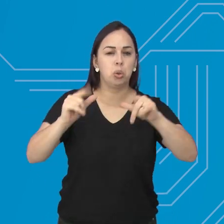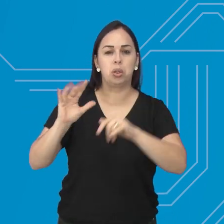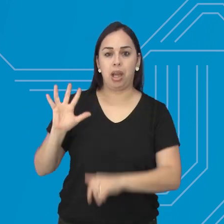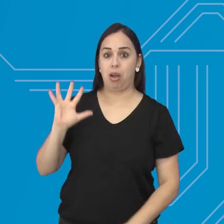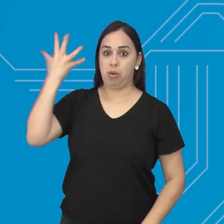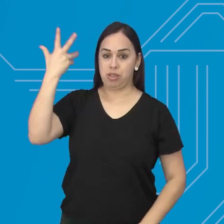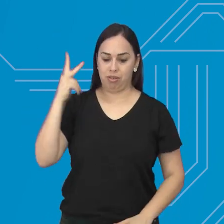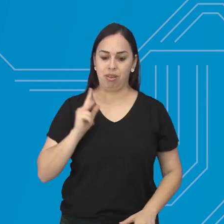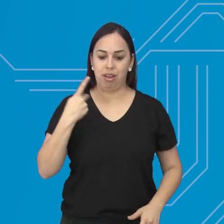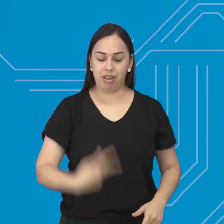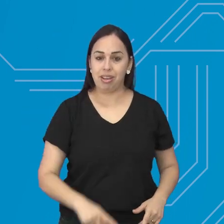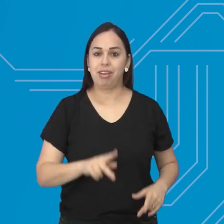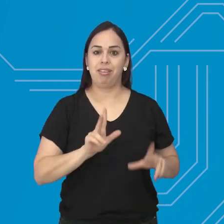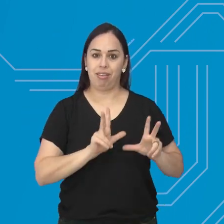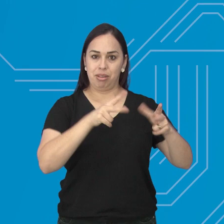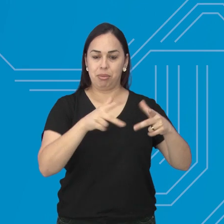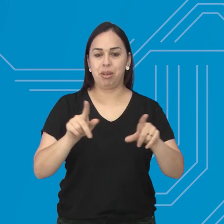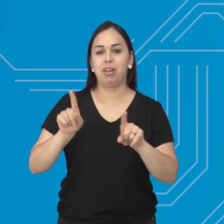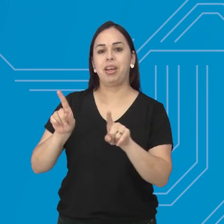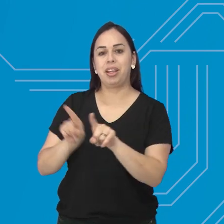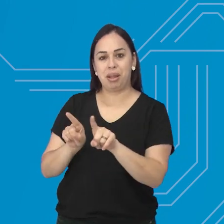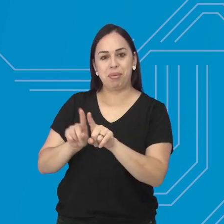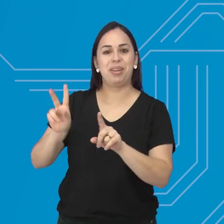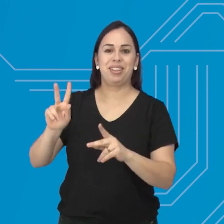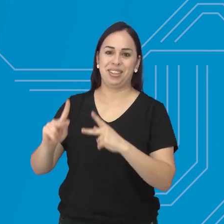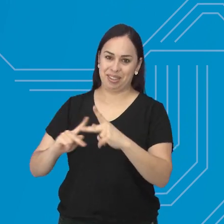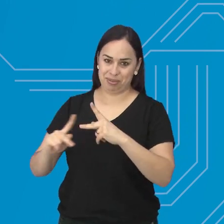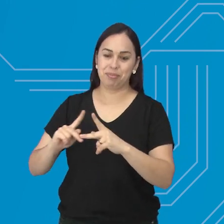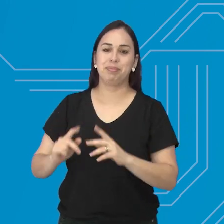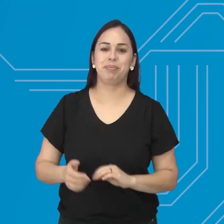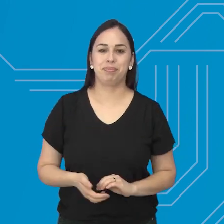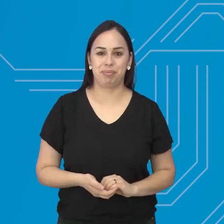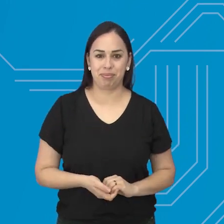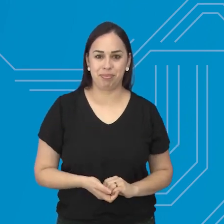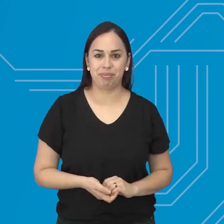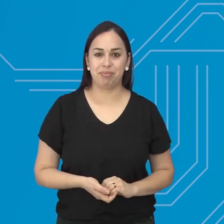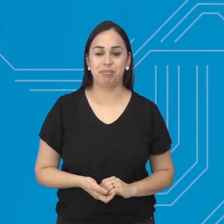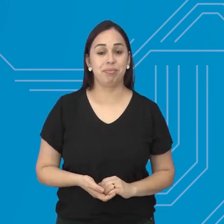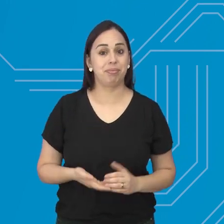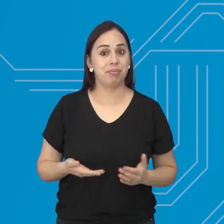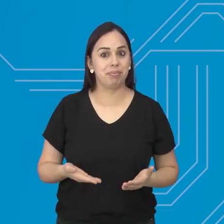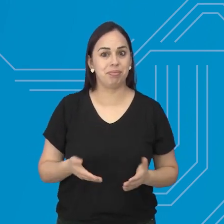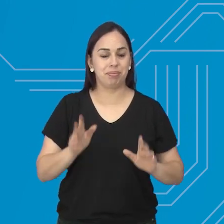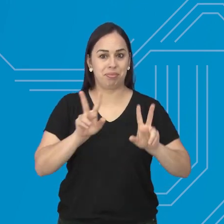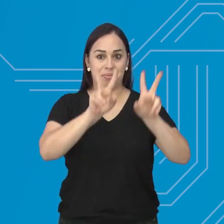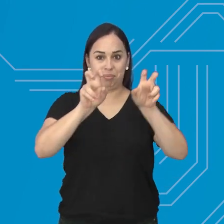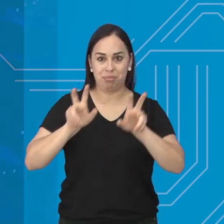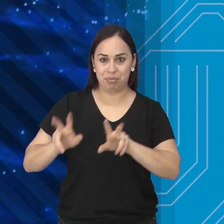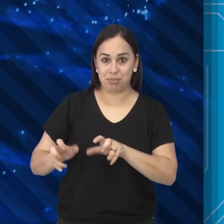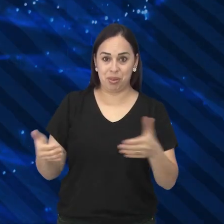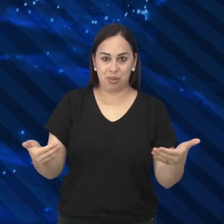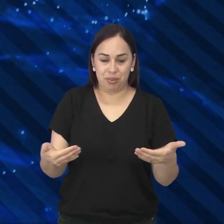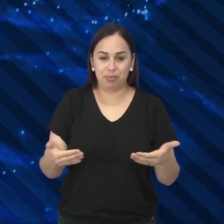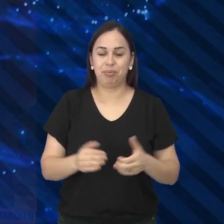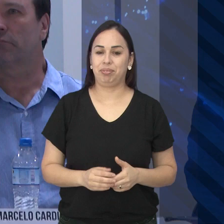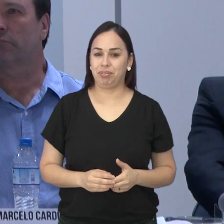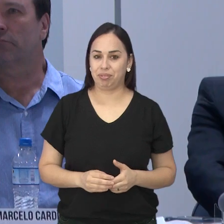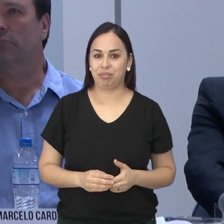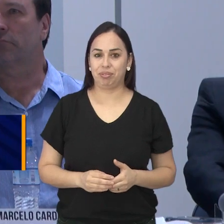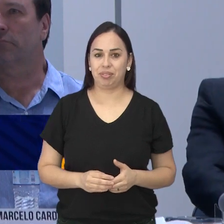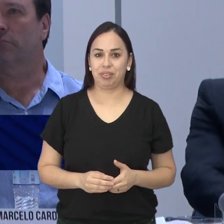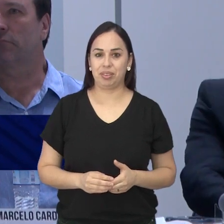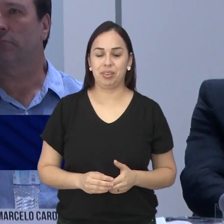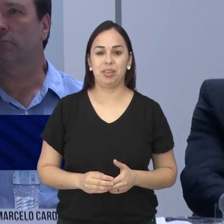a semana na Câmara Municipal de São José dos Campos e também na nossa cidade. Vamos aos destaques de hoje. O